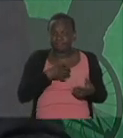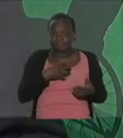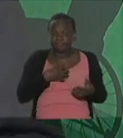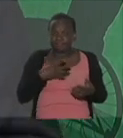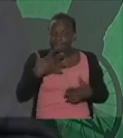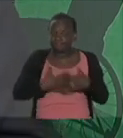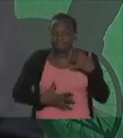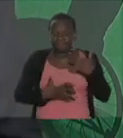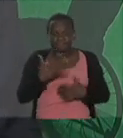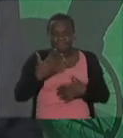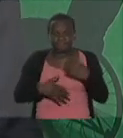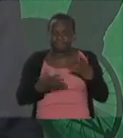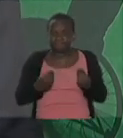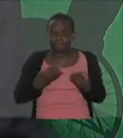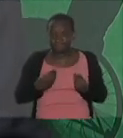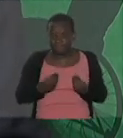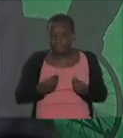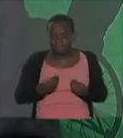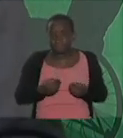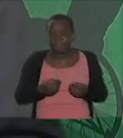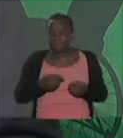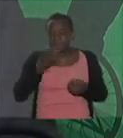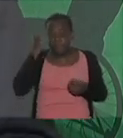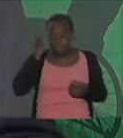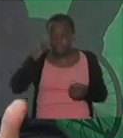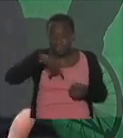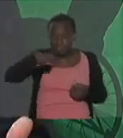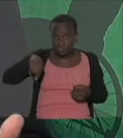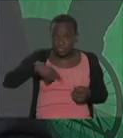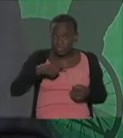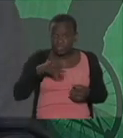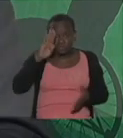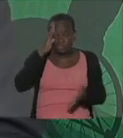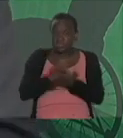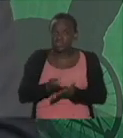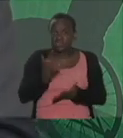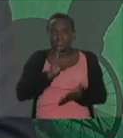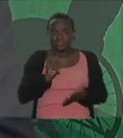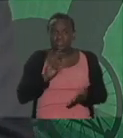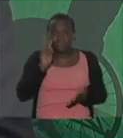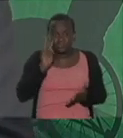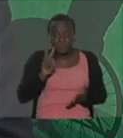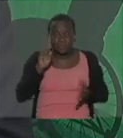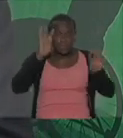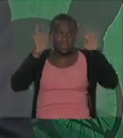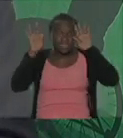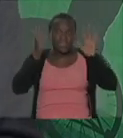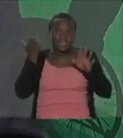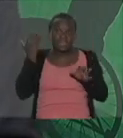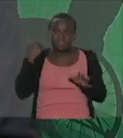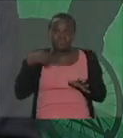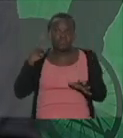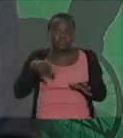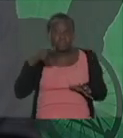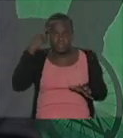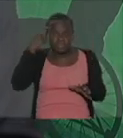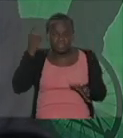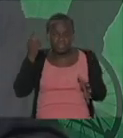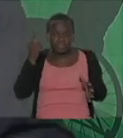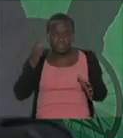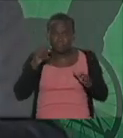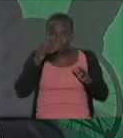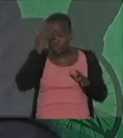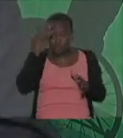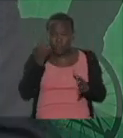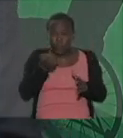sentimento de Total frustração eu acho que nós eh é inacreditável você imaginar que um estádio que